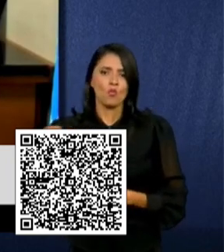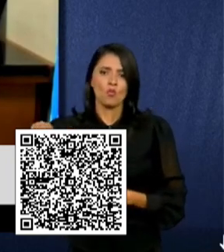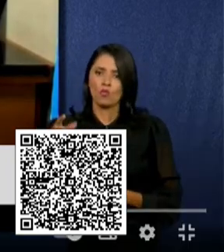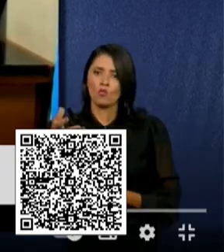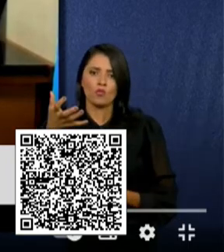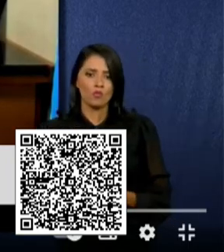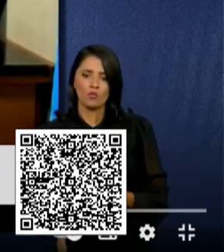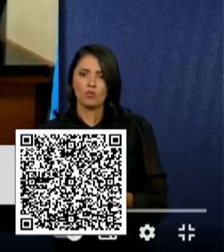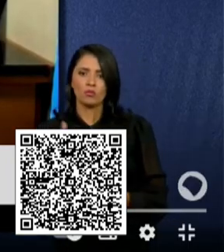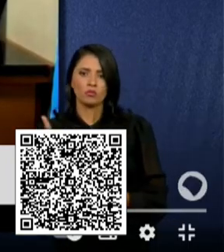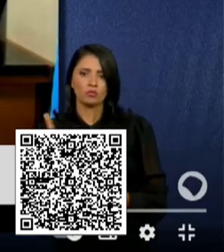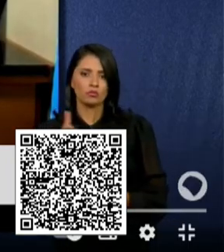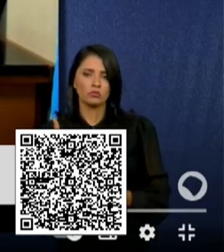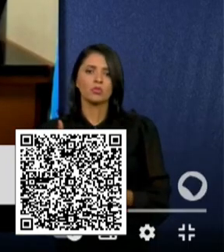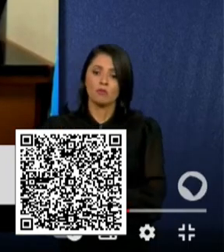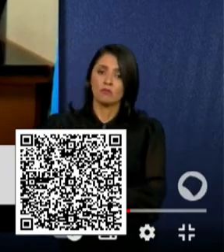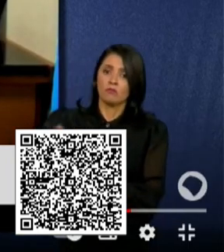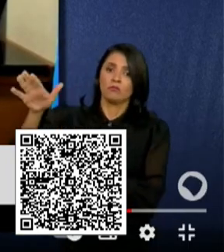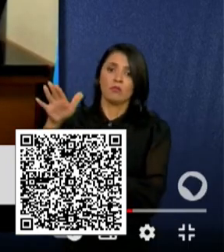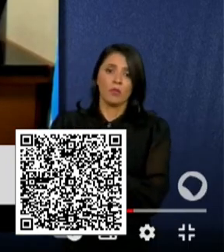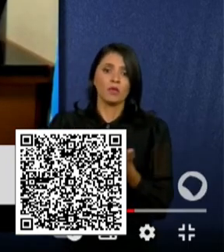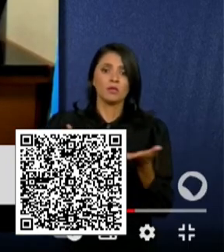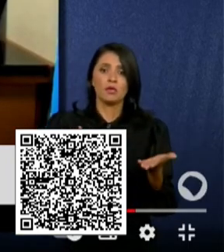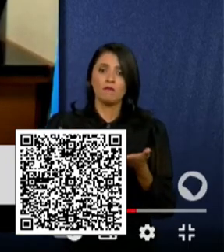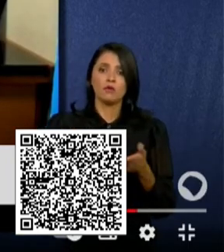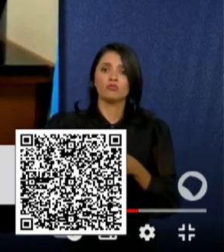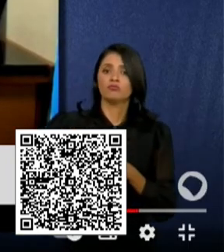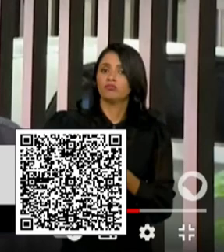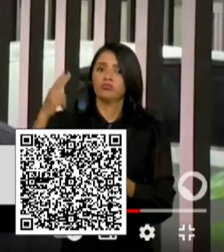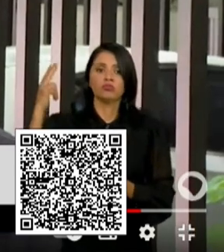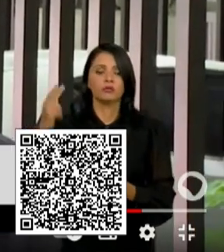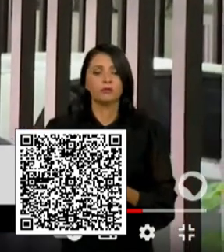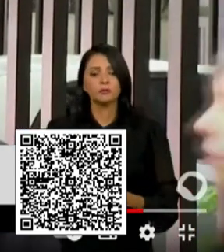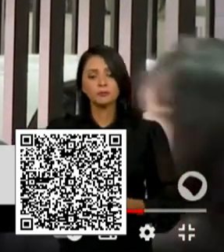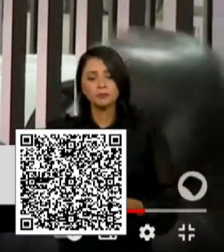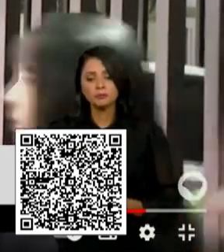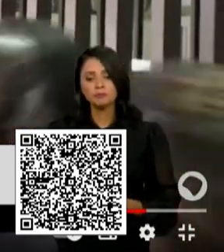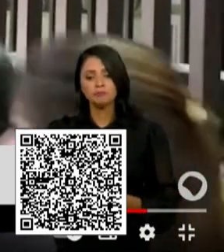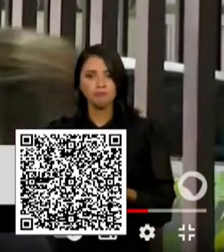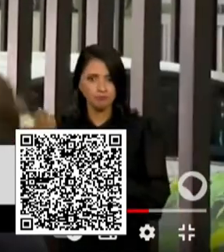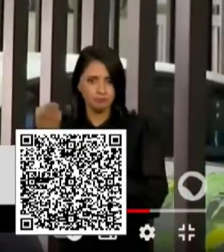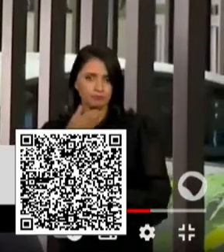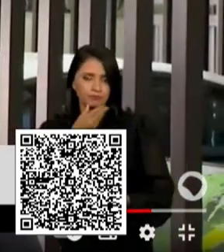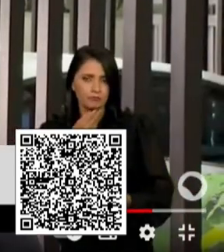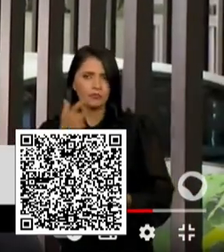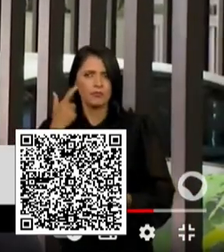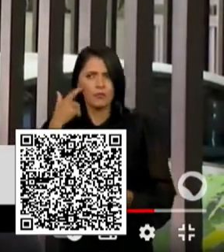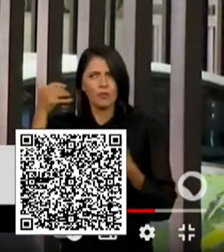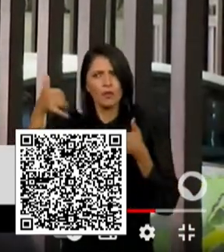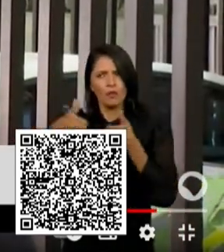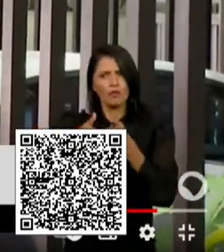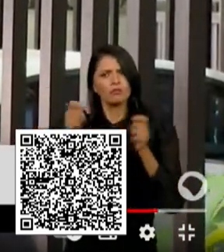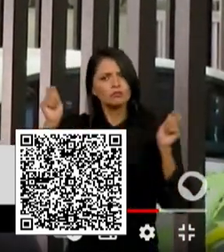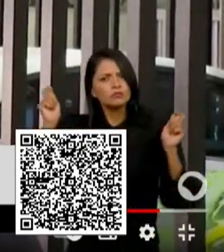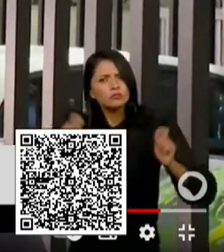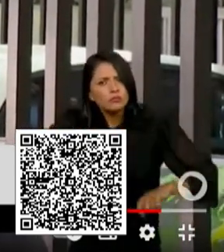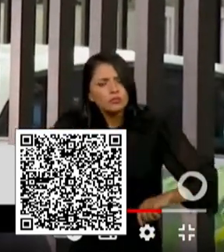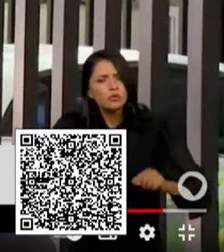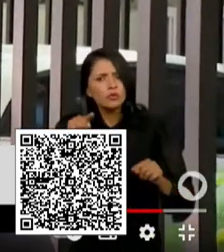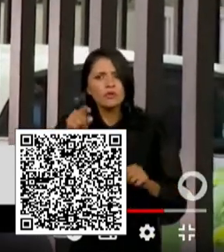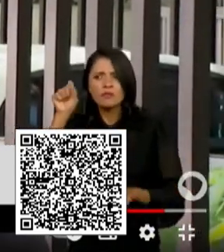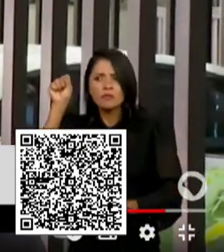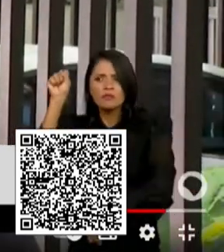elas não queiram ser definitivamente banidas do serviço de telecomunicações. O Alexandre, assim que soube que é